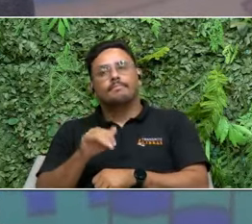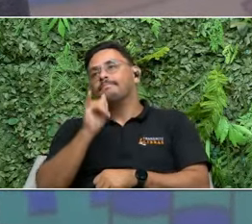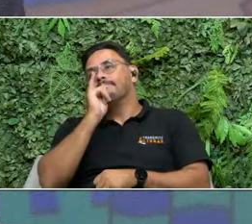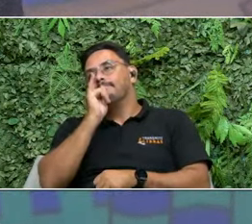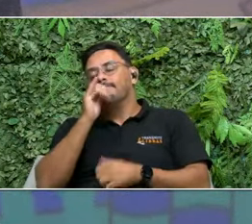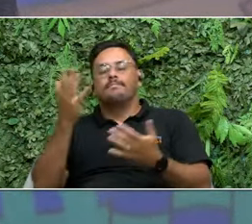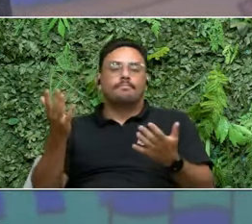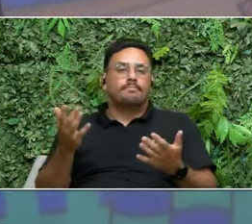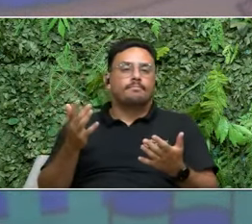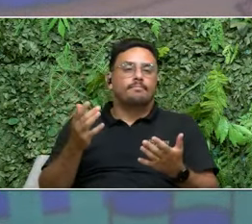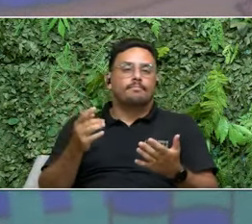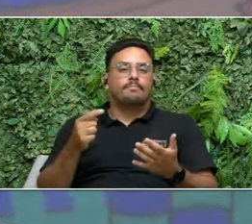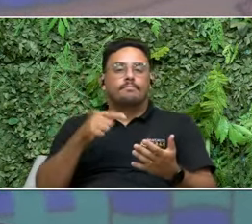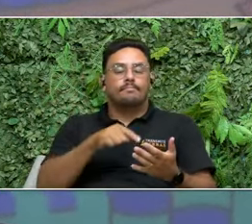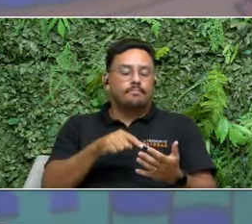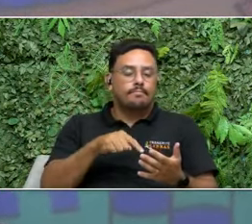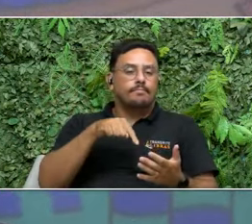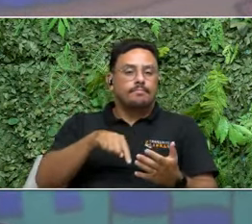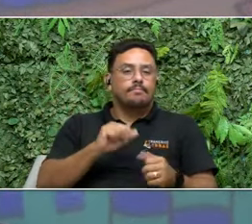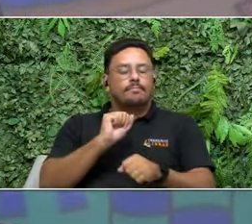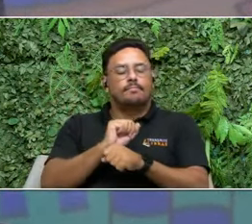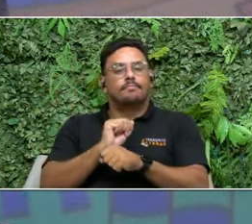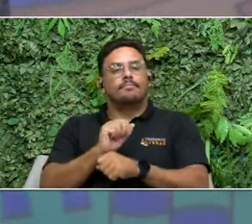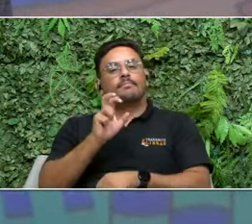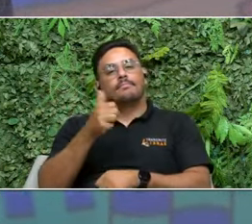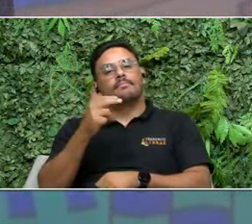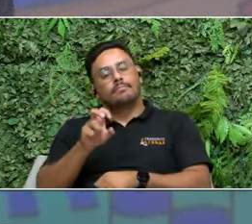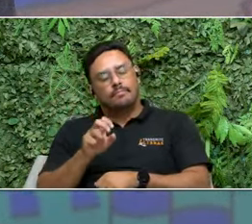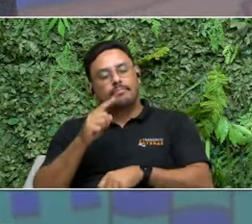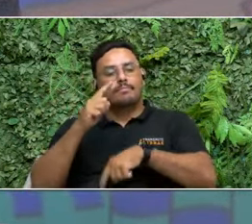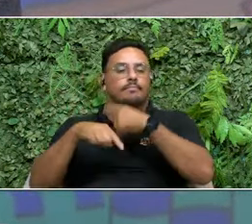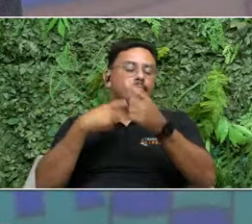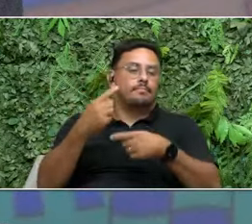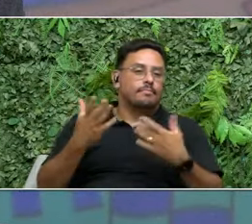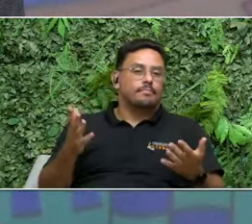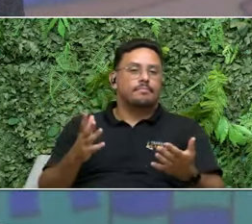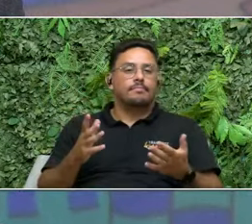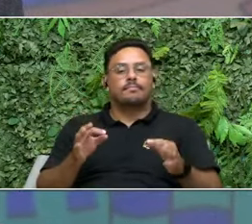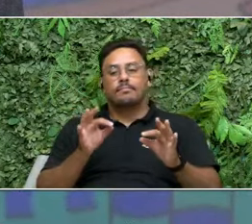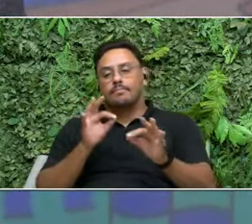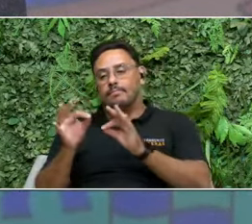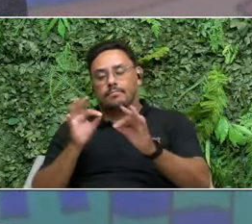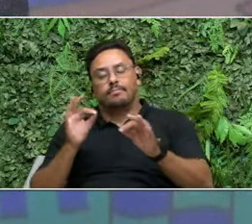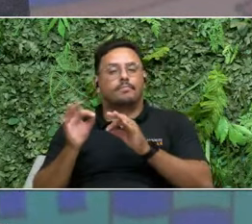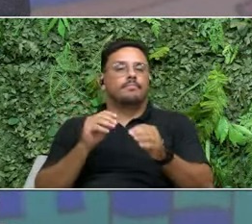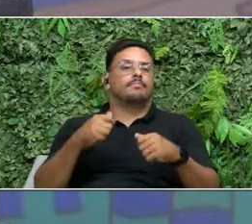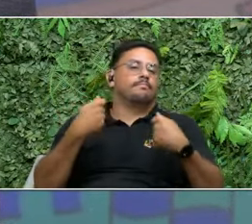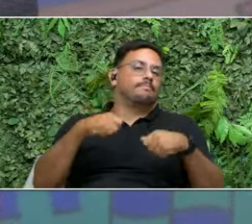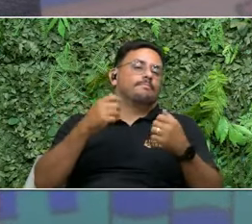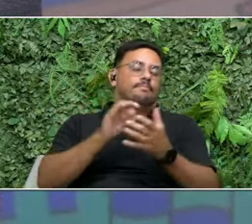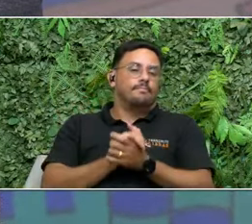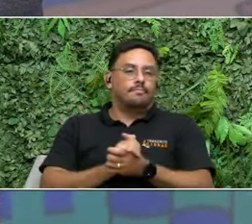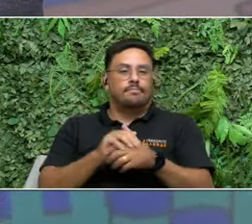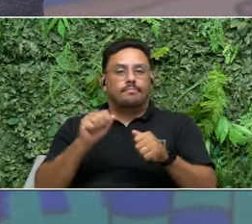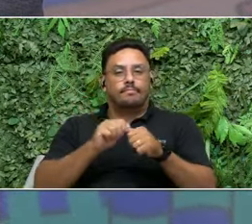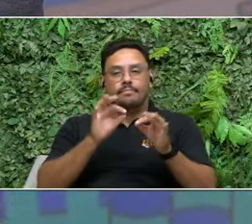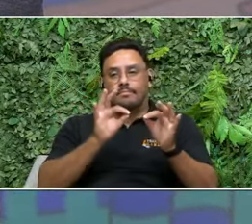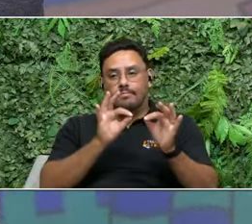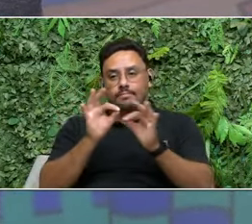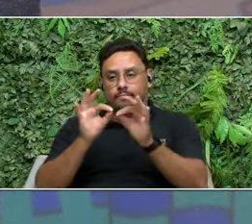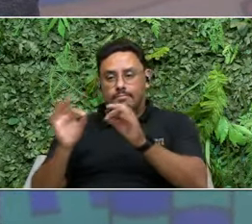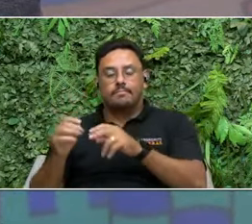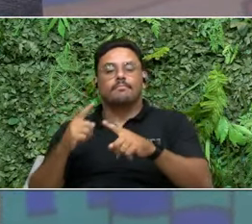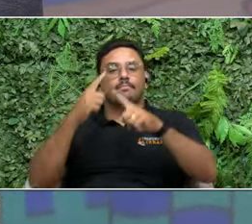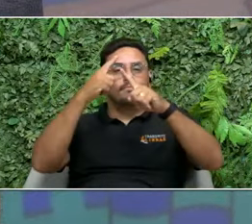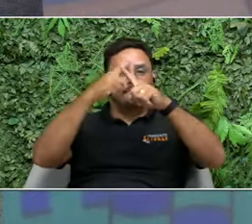exemplo o dono da casa espera 15 minutos e fala depois do outro um pouquinho de organização como é feito né nas competições um